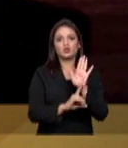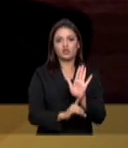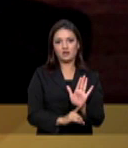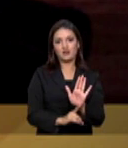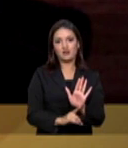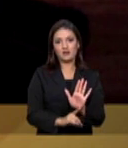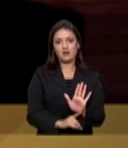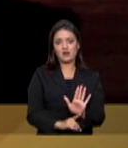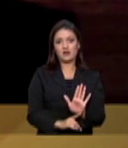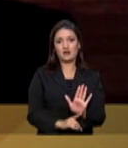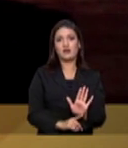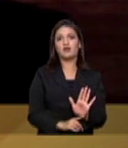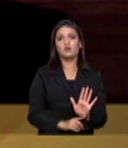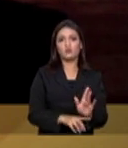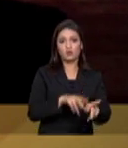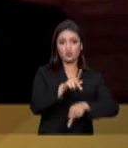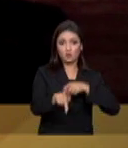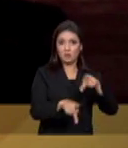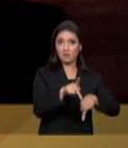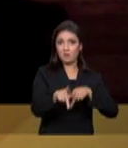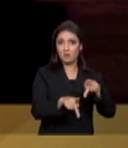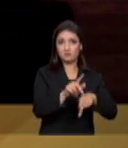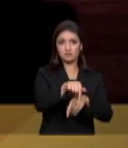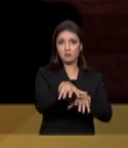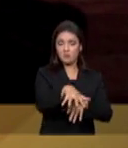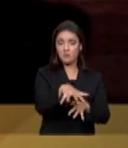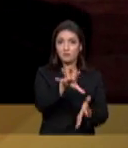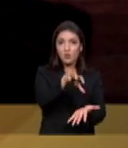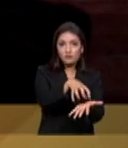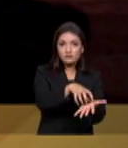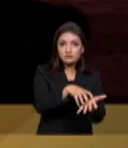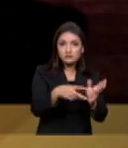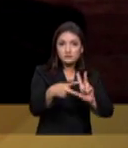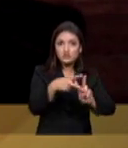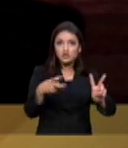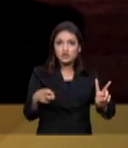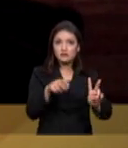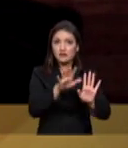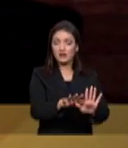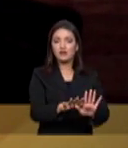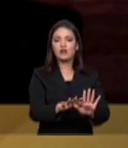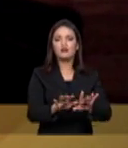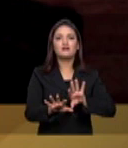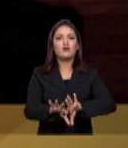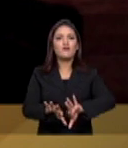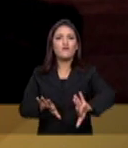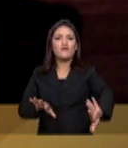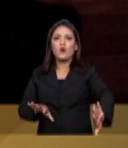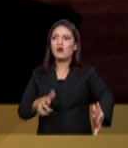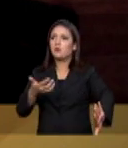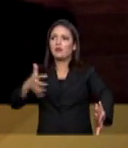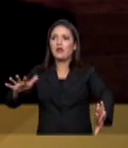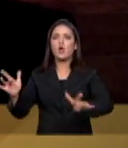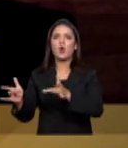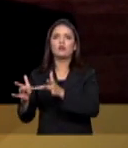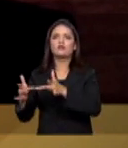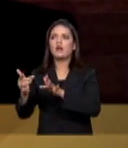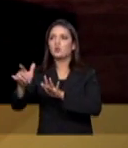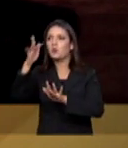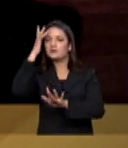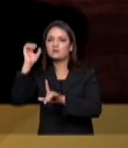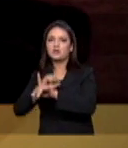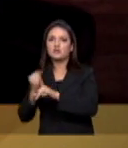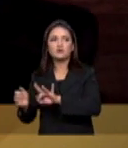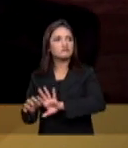autodeterminação de Cipó e mantendo fora do contato constante com outras